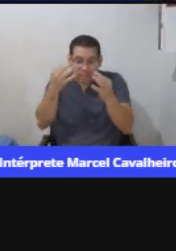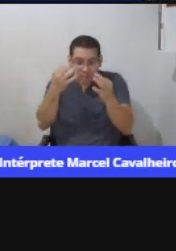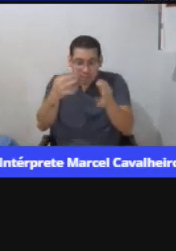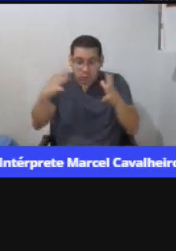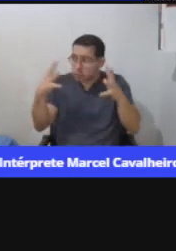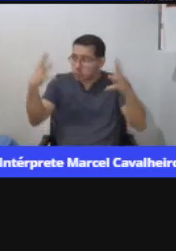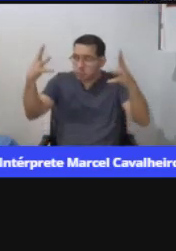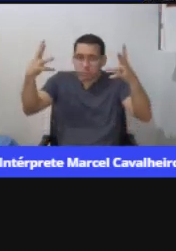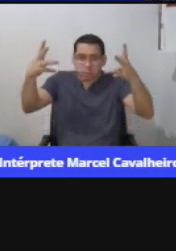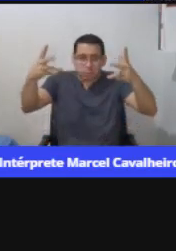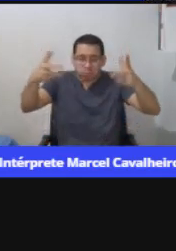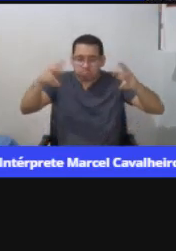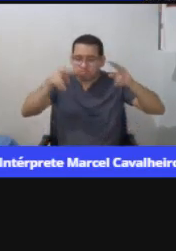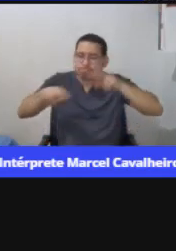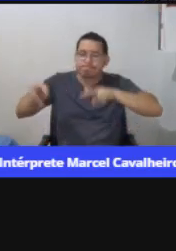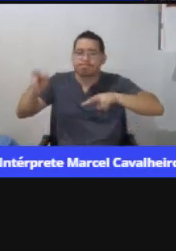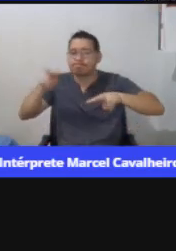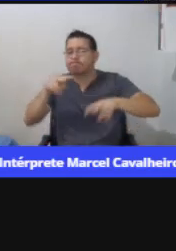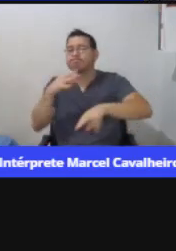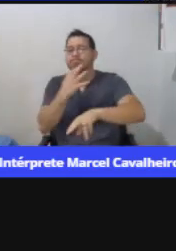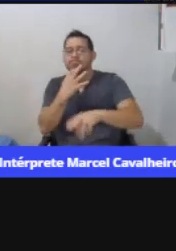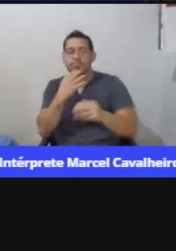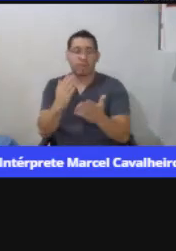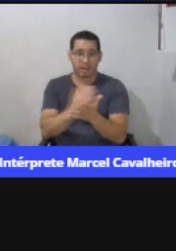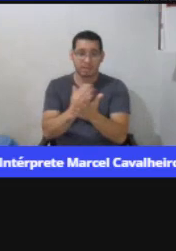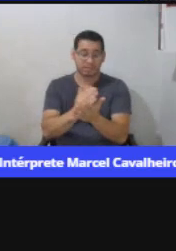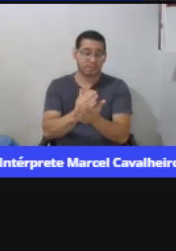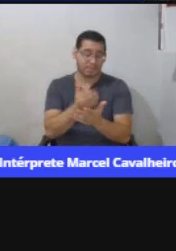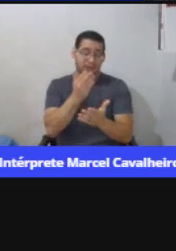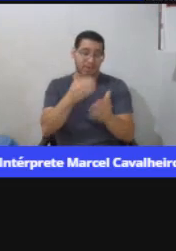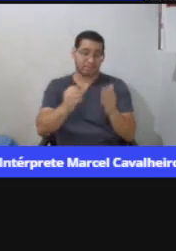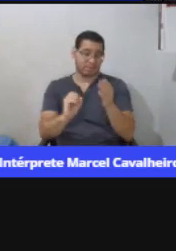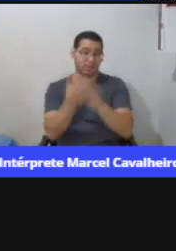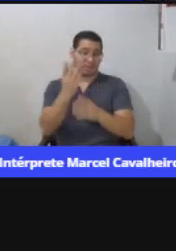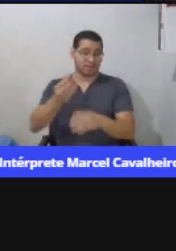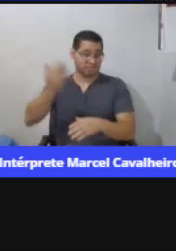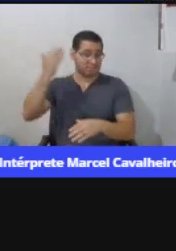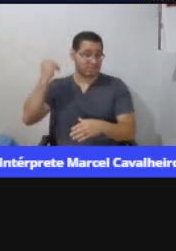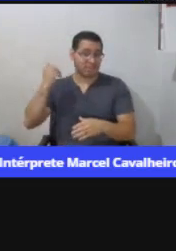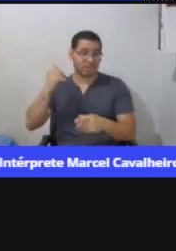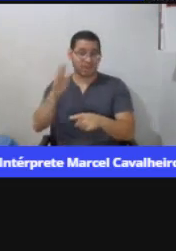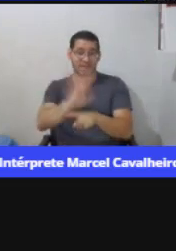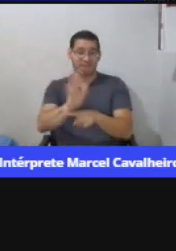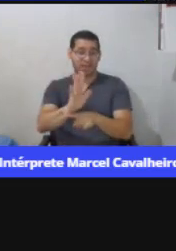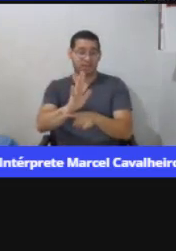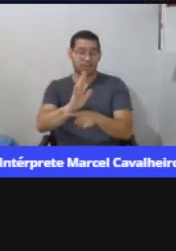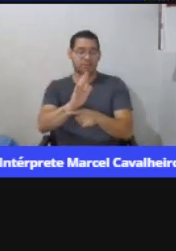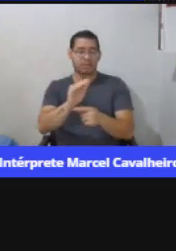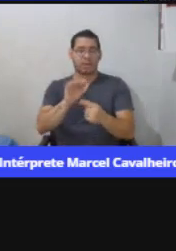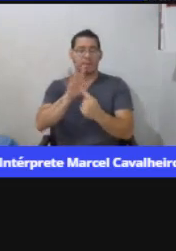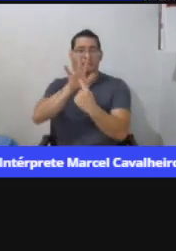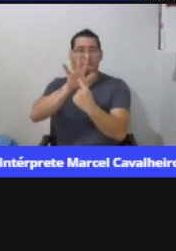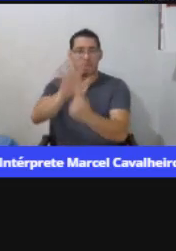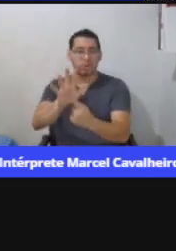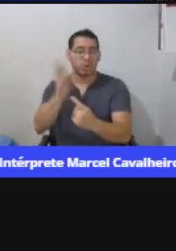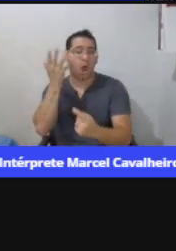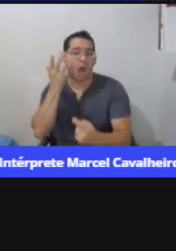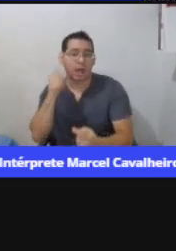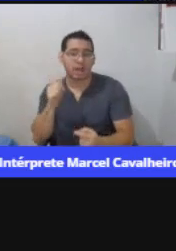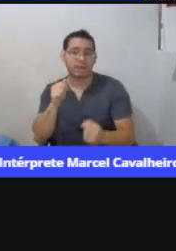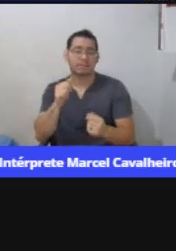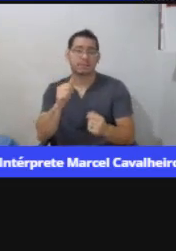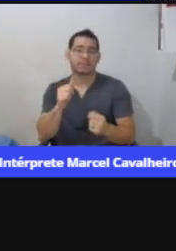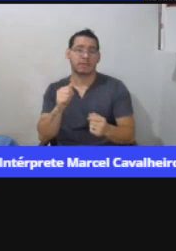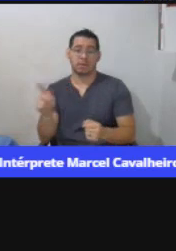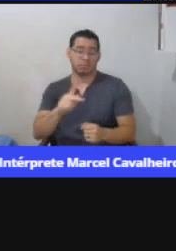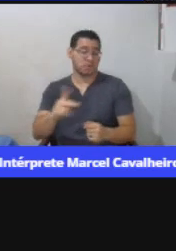cima, né? De repente um vídeo, já aconteceram casos de colocar um vídeo para a criança, o professor não conhece o conteúdo